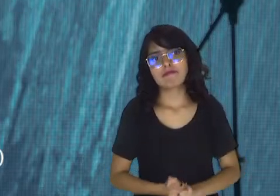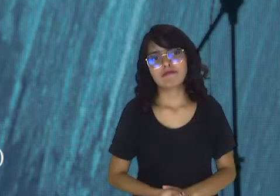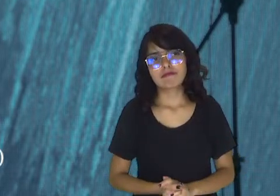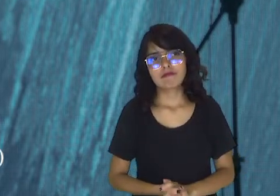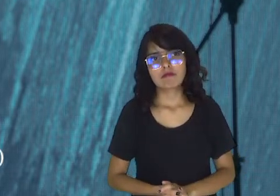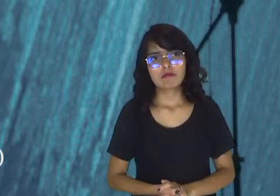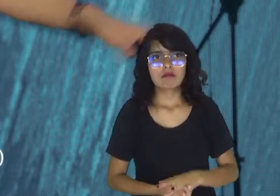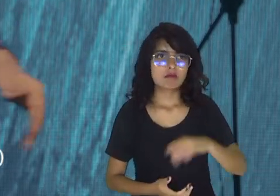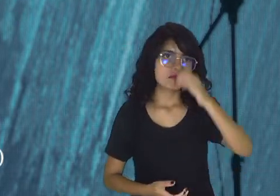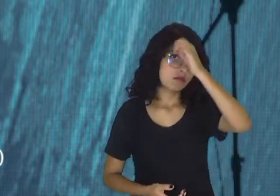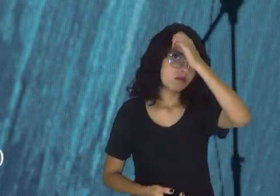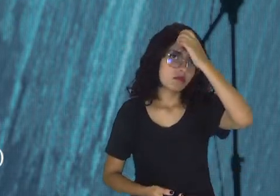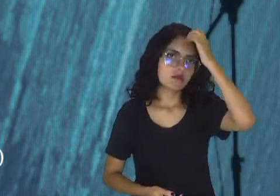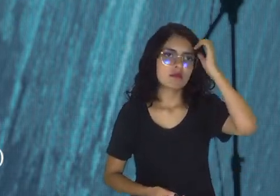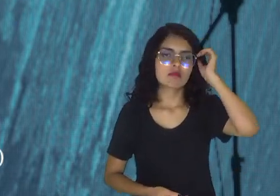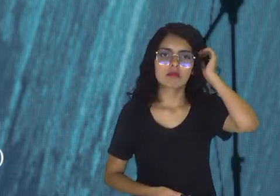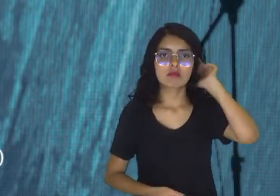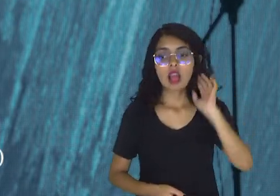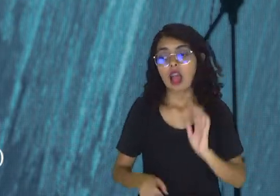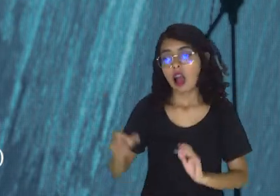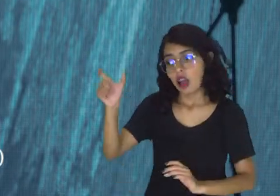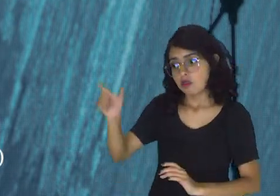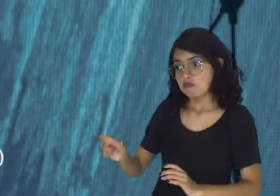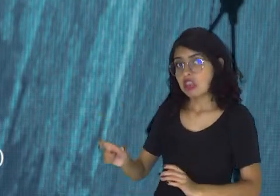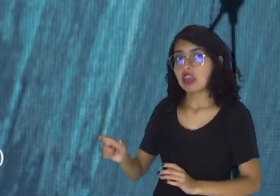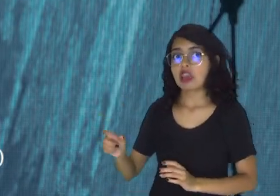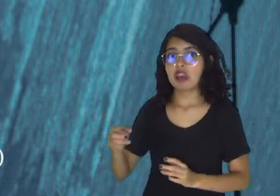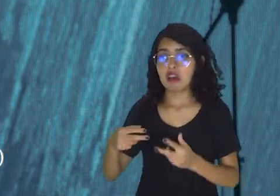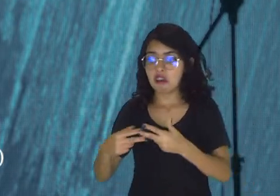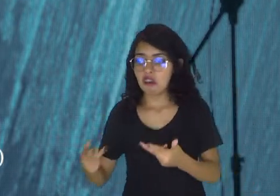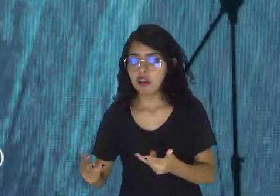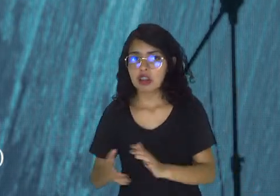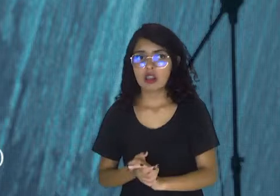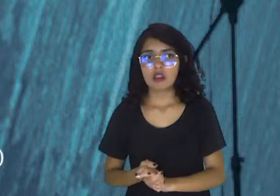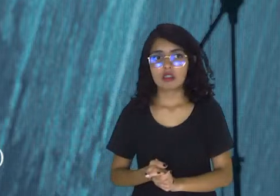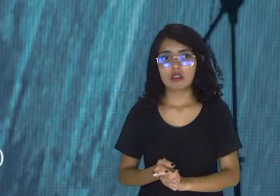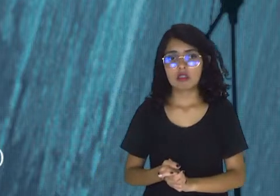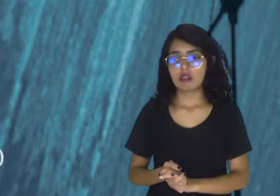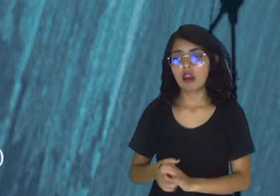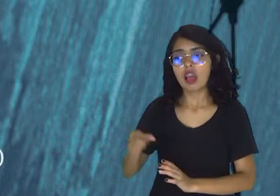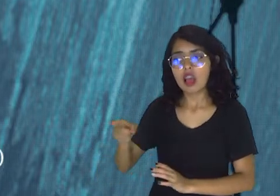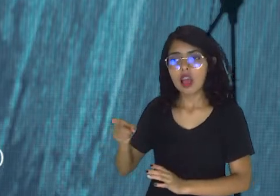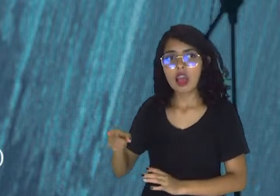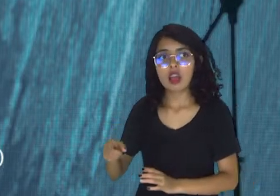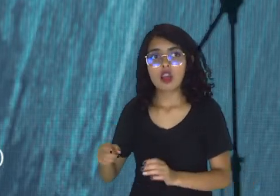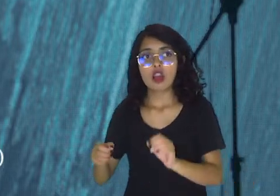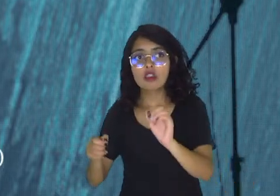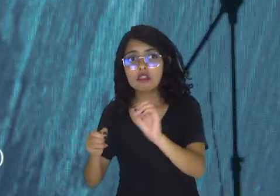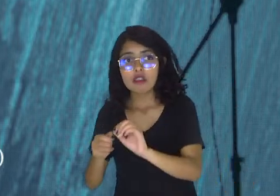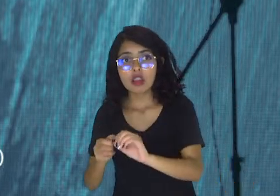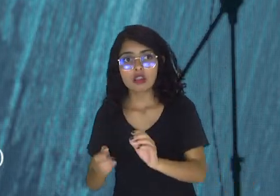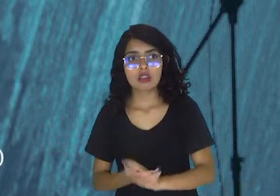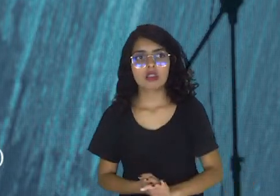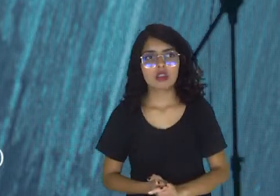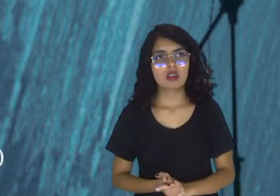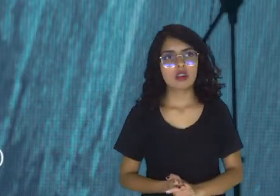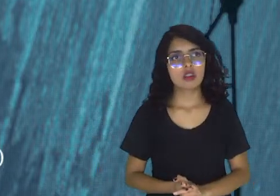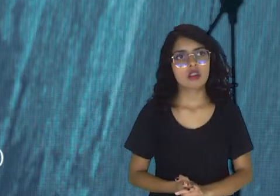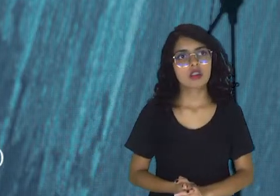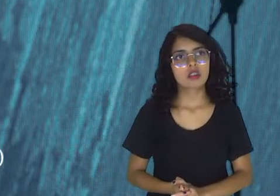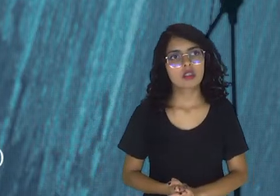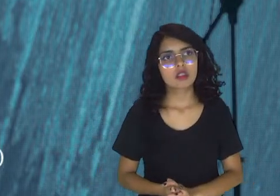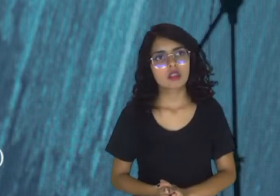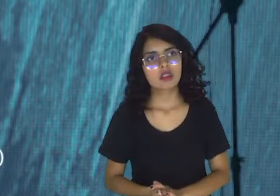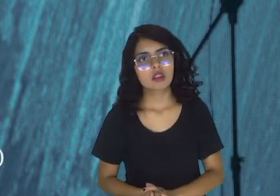Isso aqui foi fulano que fez. Vocês se lembram daquela música profunda? Alguém foi o autor. Aonde